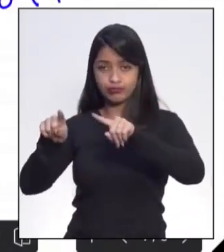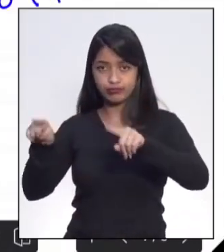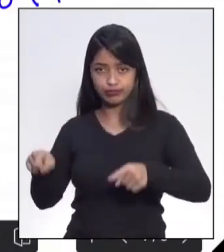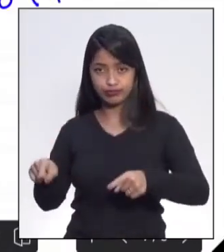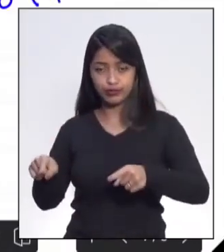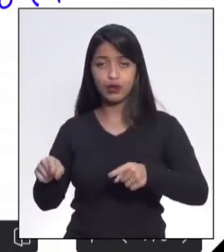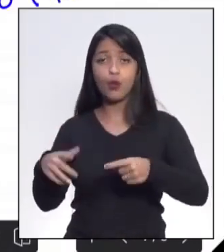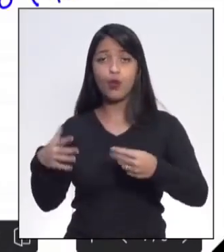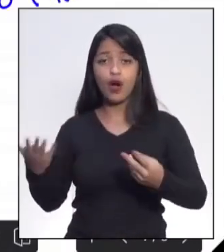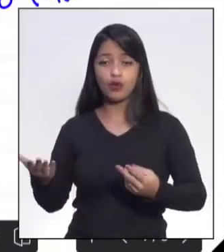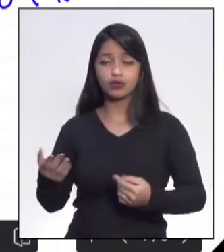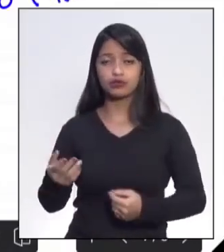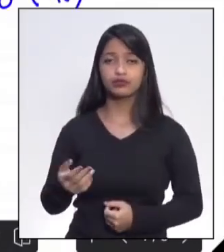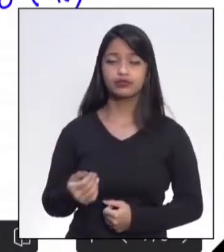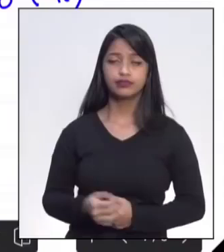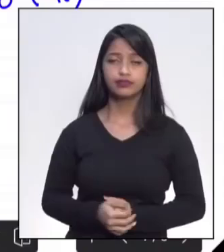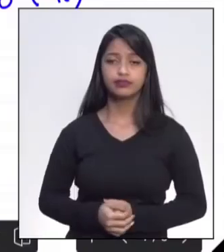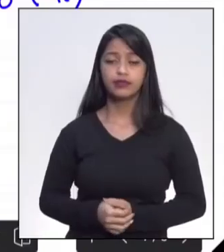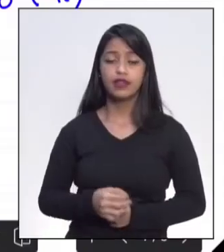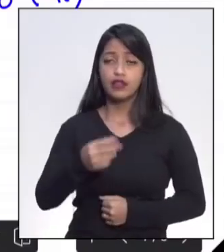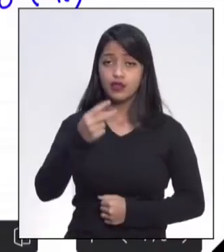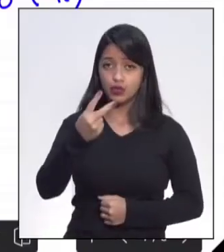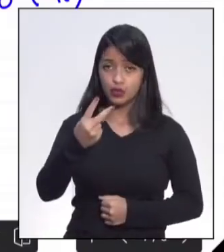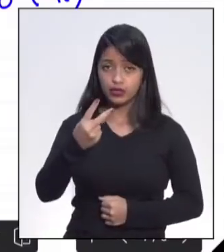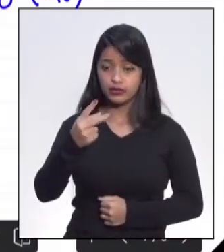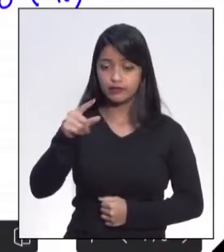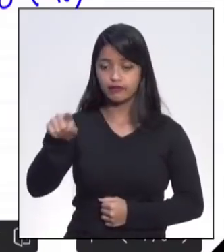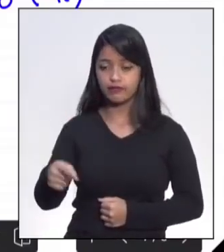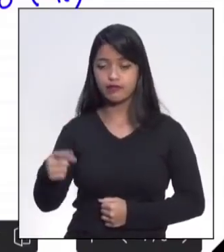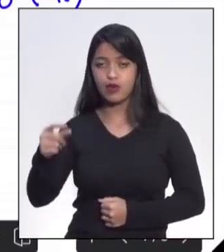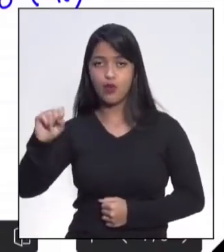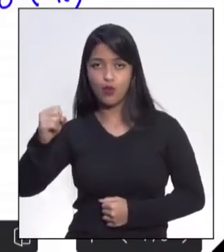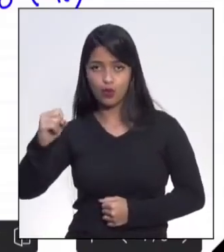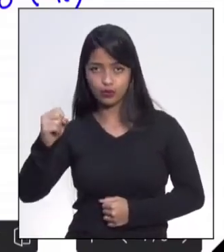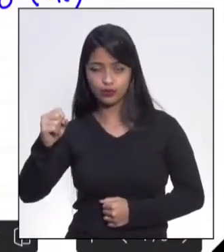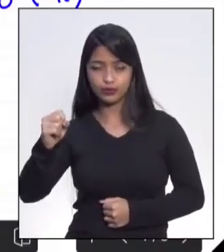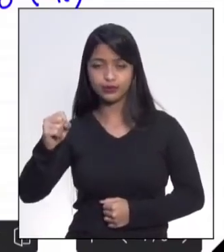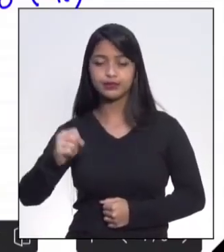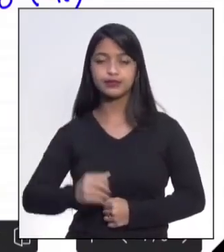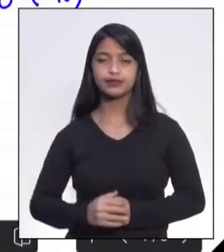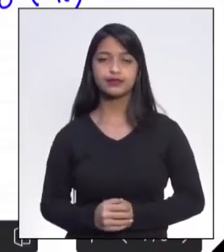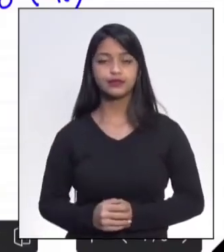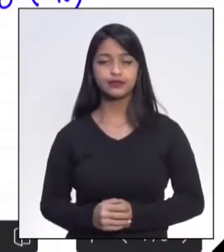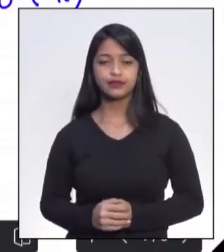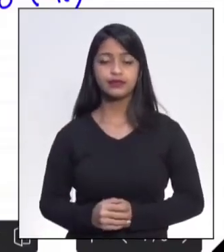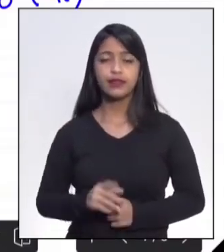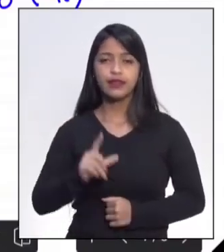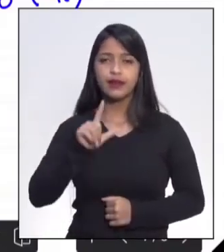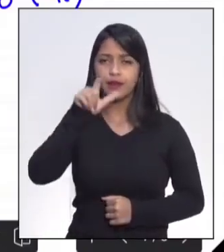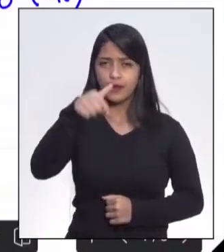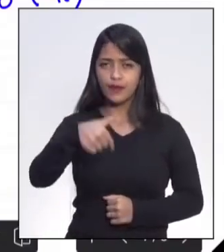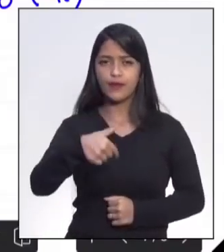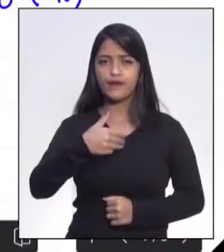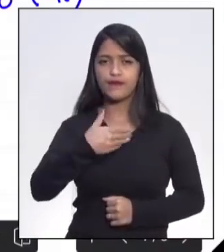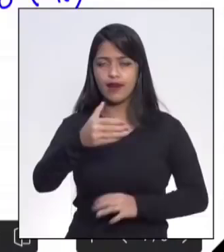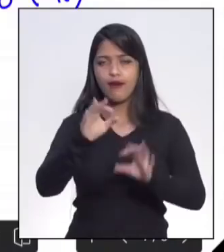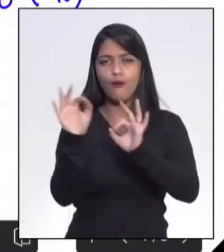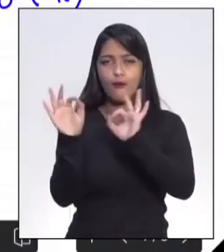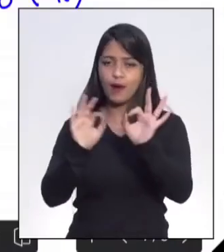o 2 e o 8, que eu vou até ter que depois arrumar aqui